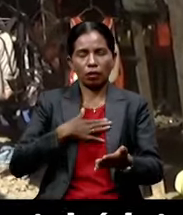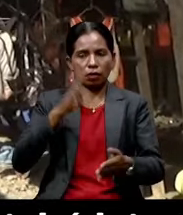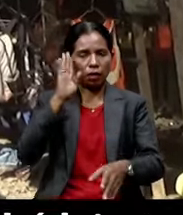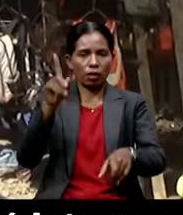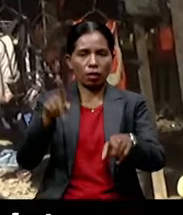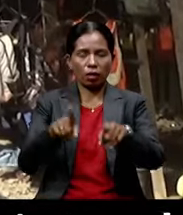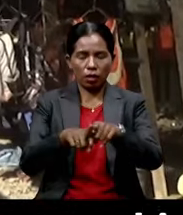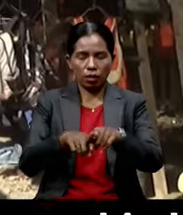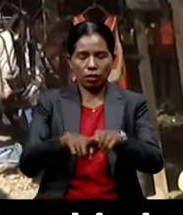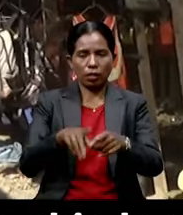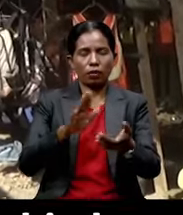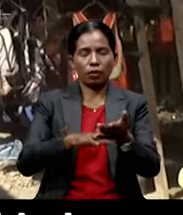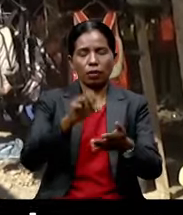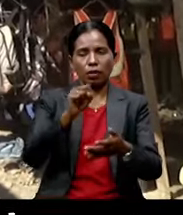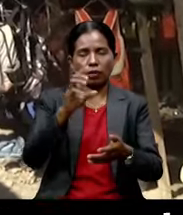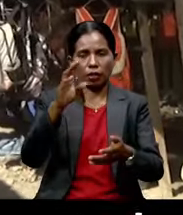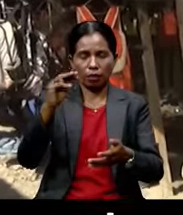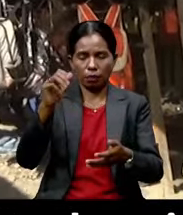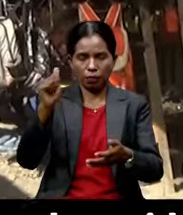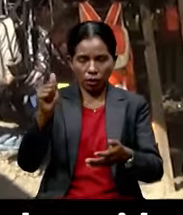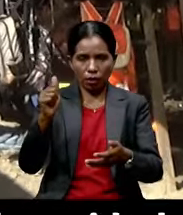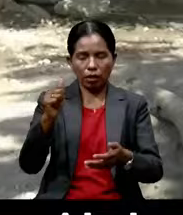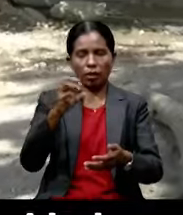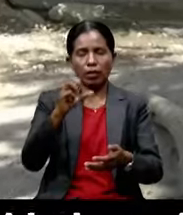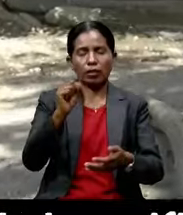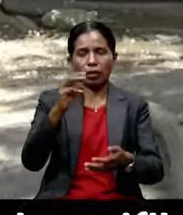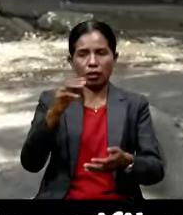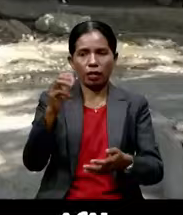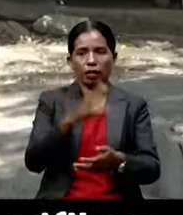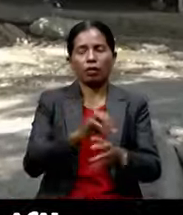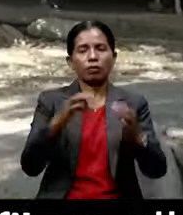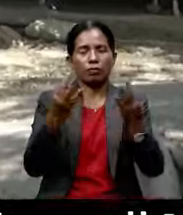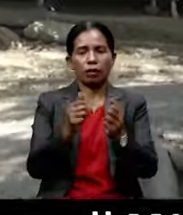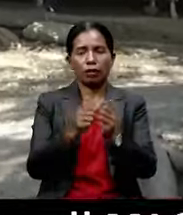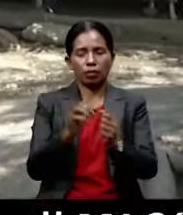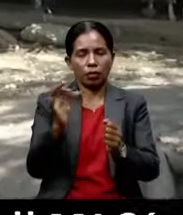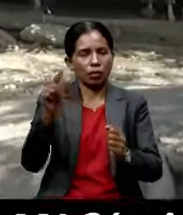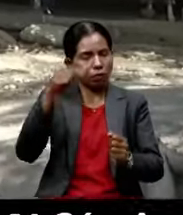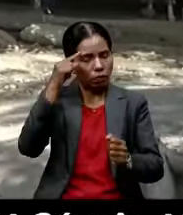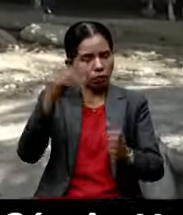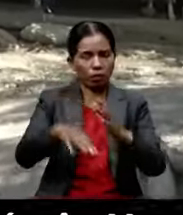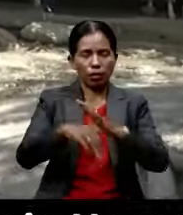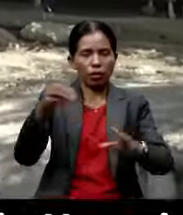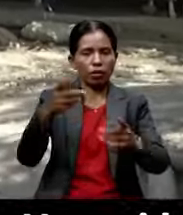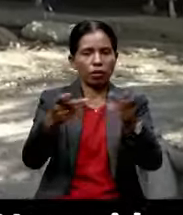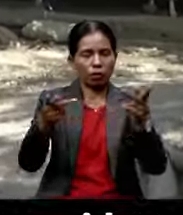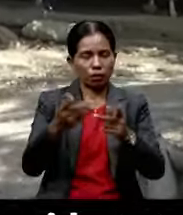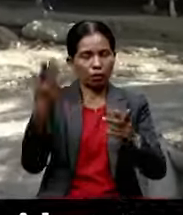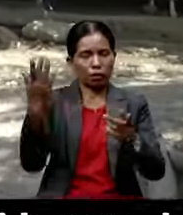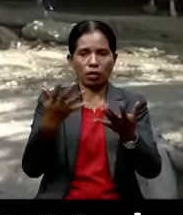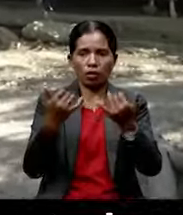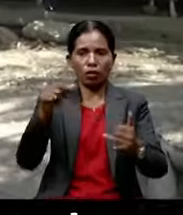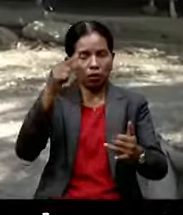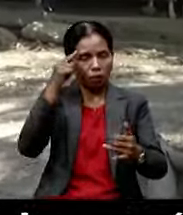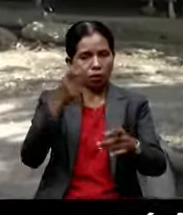y ensino básico y tenemos empede ser na escola tuir dados comunidade uma cansia nulo ma governo se asa iha fatin refere. Enquanto da daun ne,